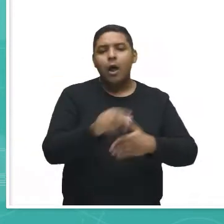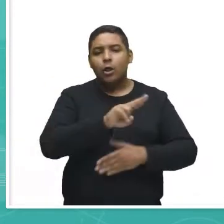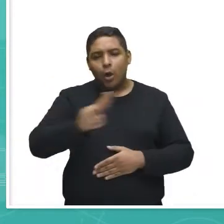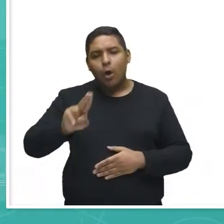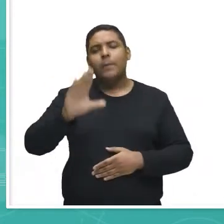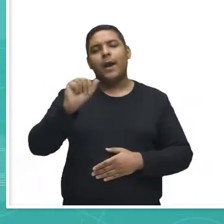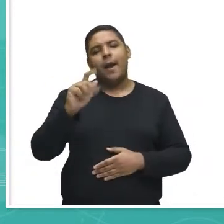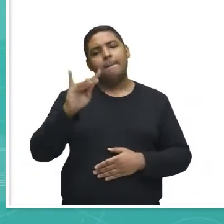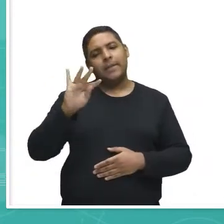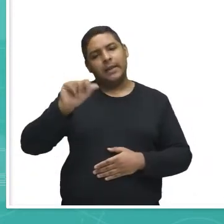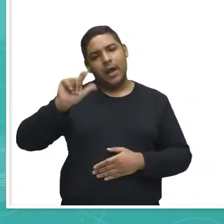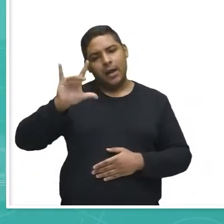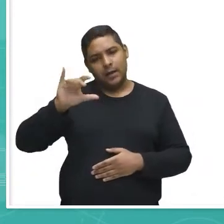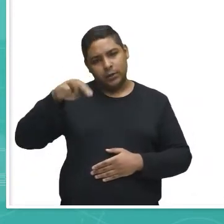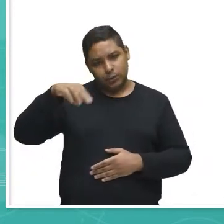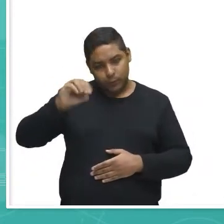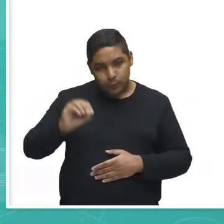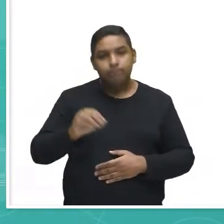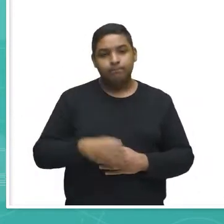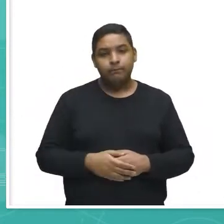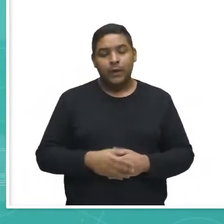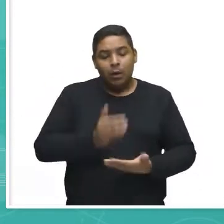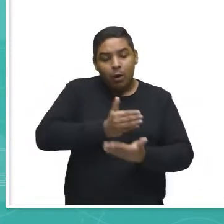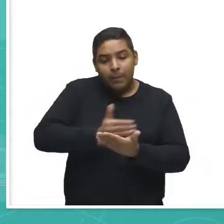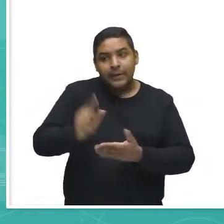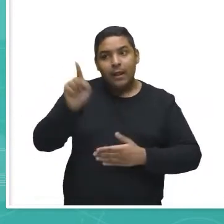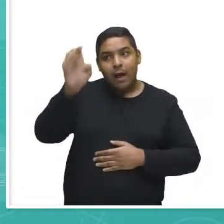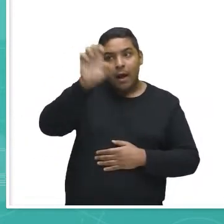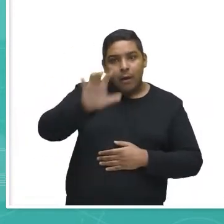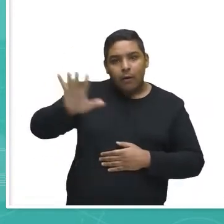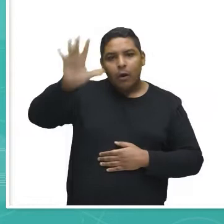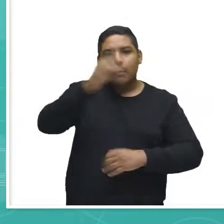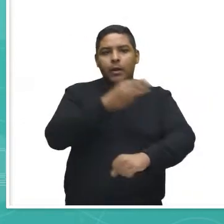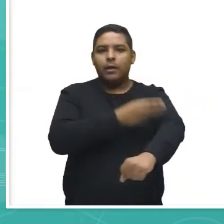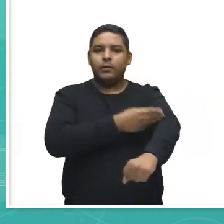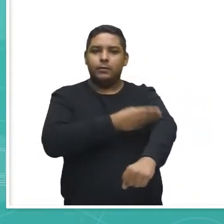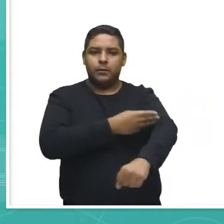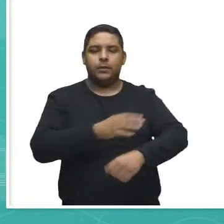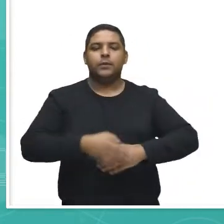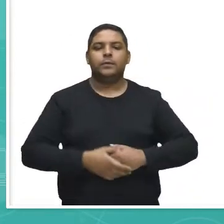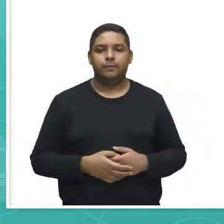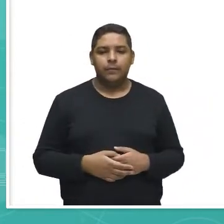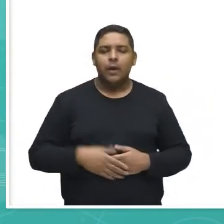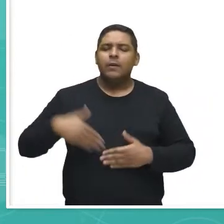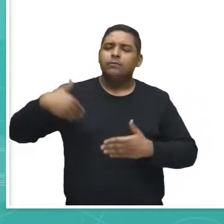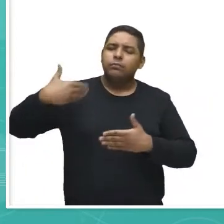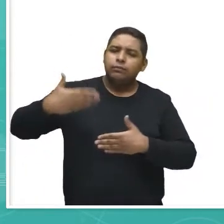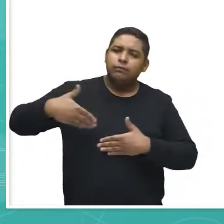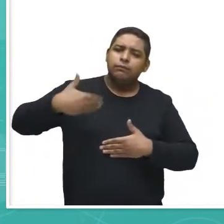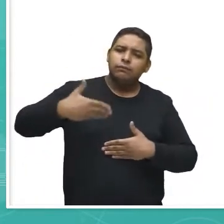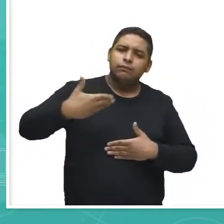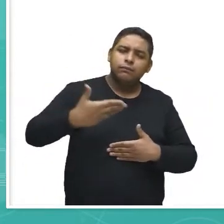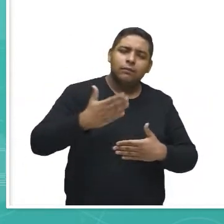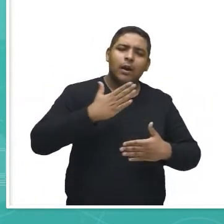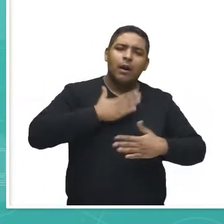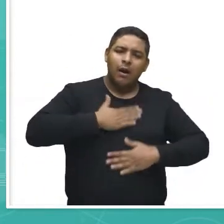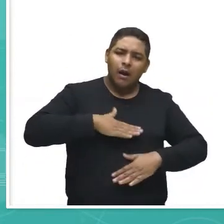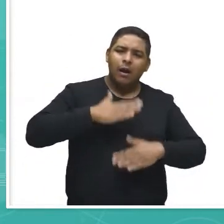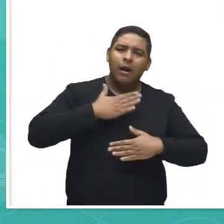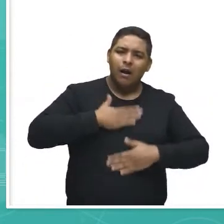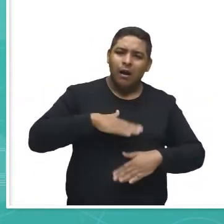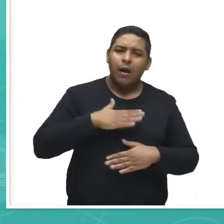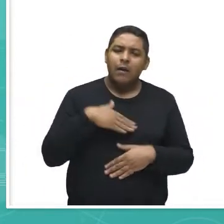econômico e social que vai surgir na Europa aí na Idade Média, lentamente foi ficando aí no lugar